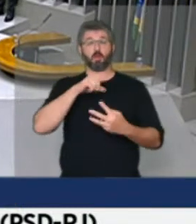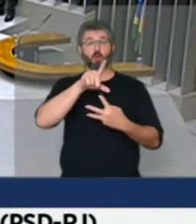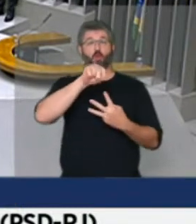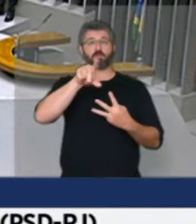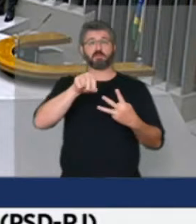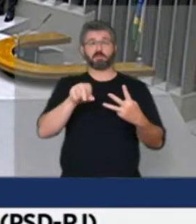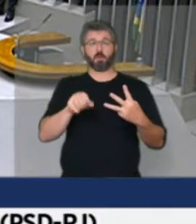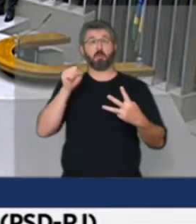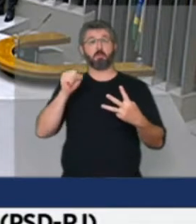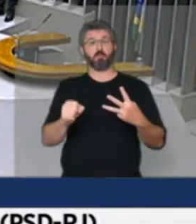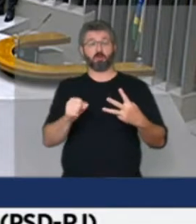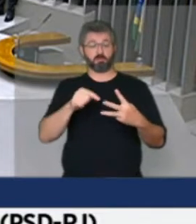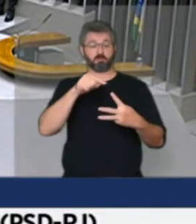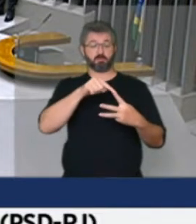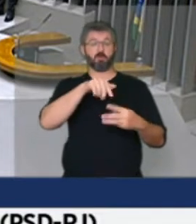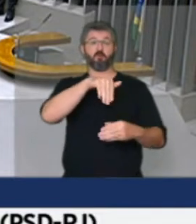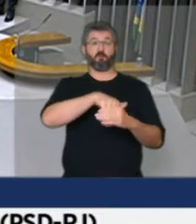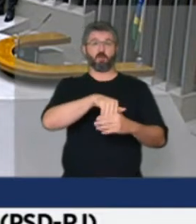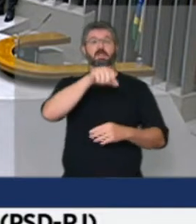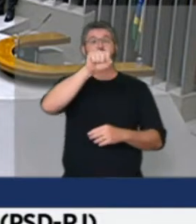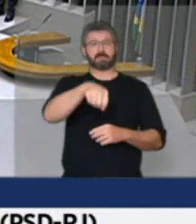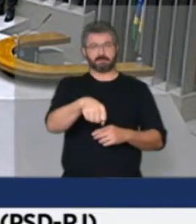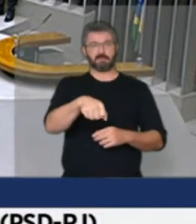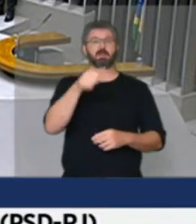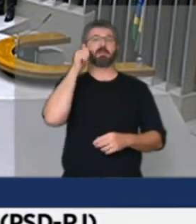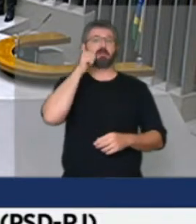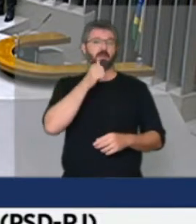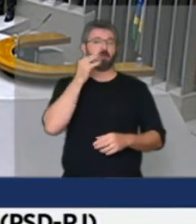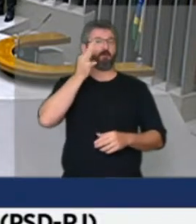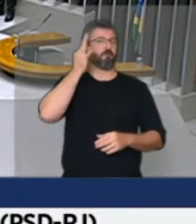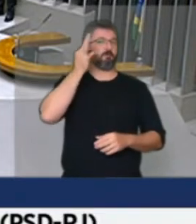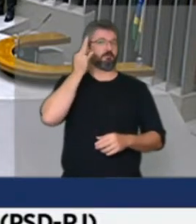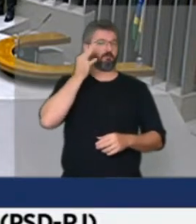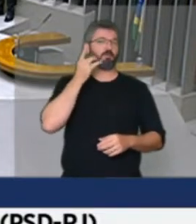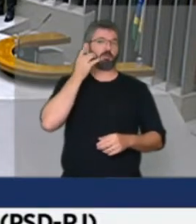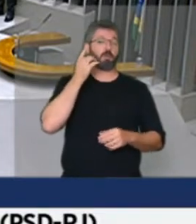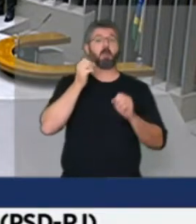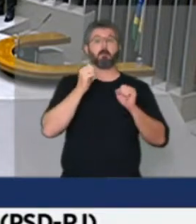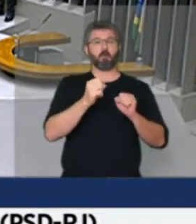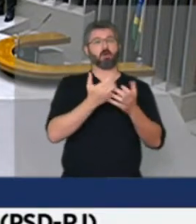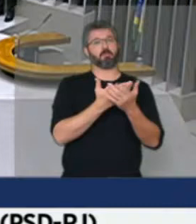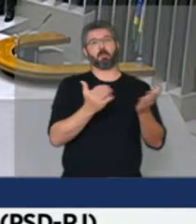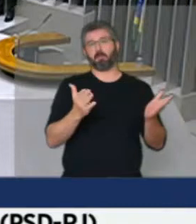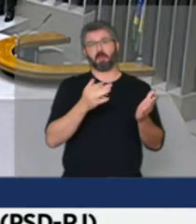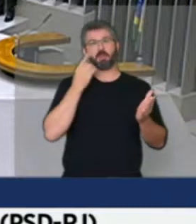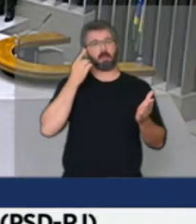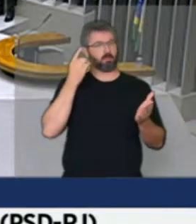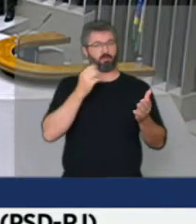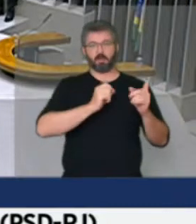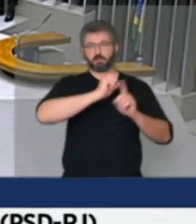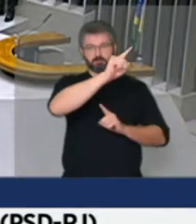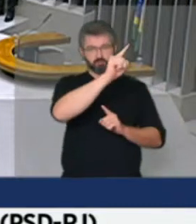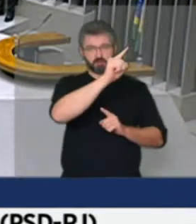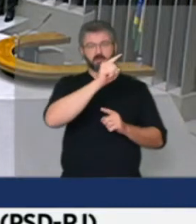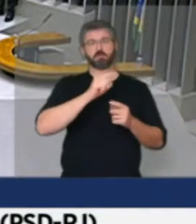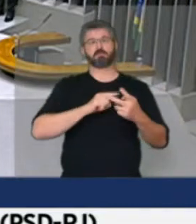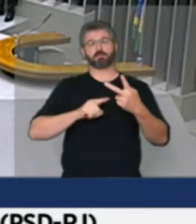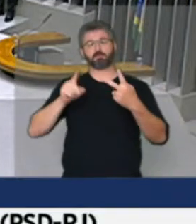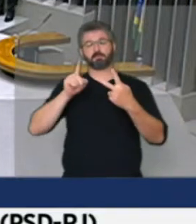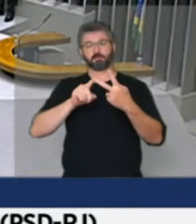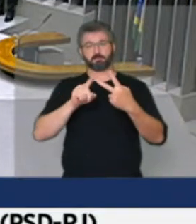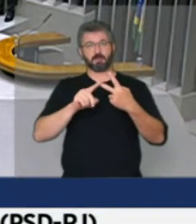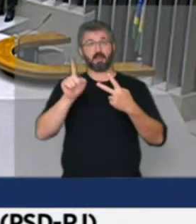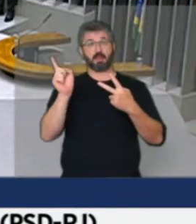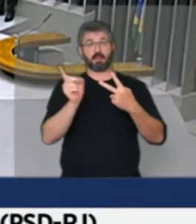voto. Sim, pela aplicação da penalidade prevista no projeto de resolução encaminhado pelo Conselho de Ética e